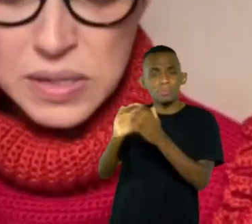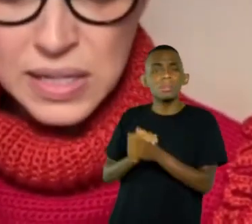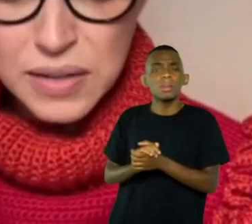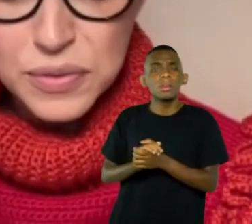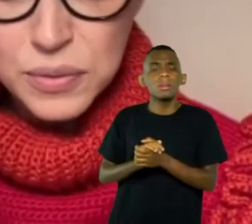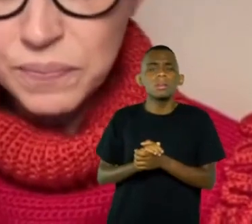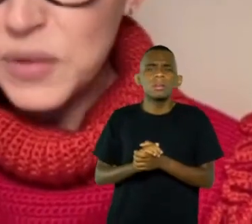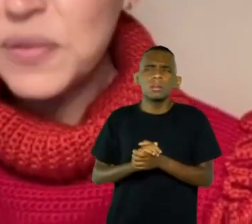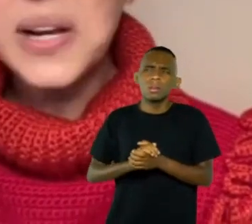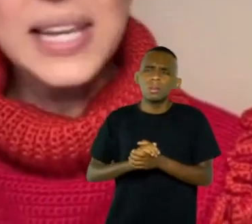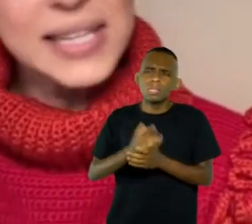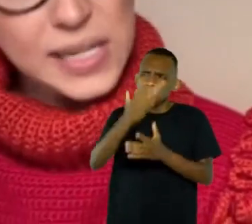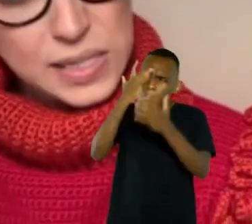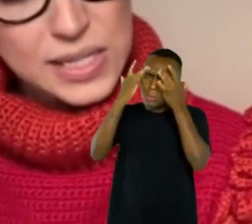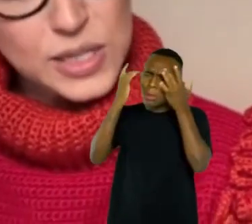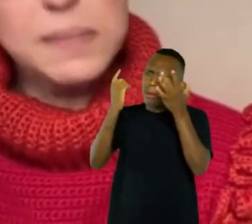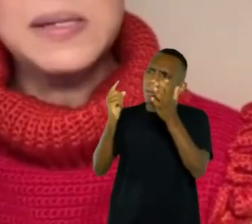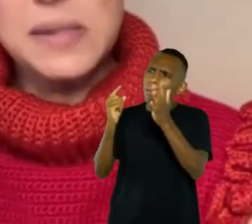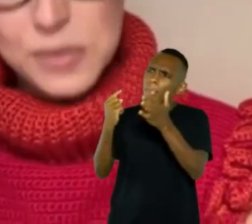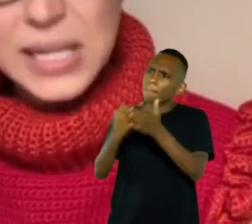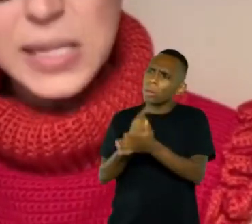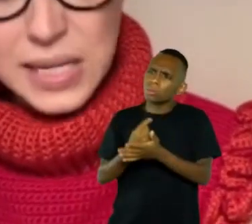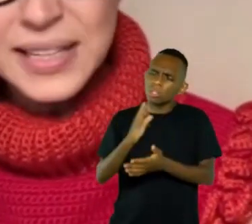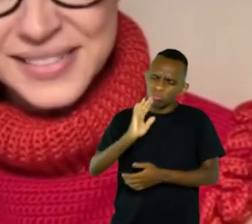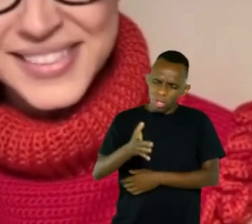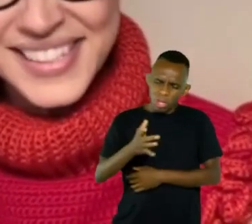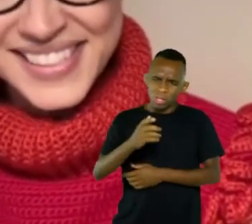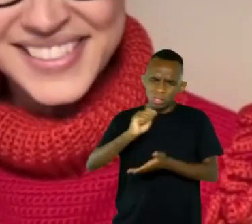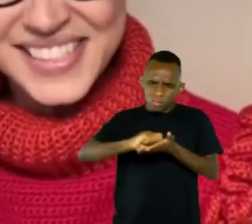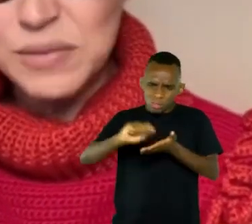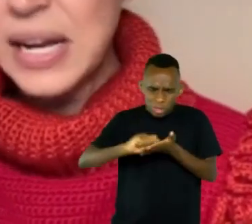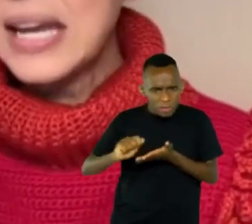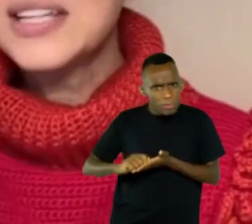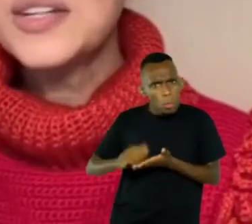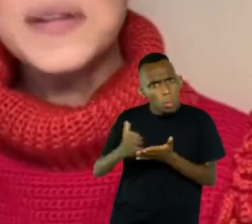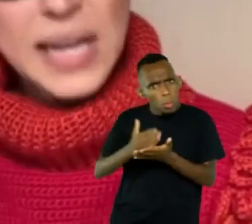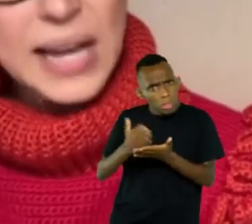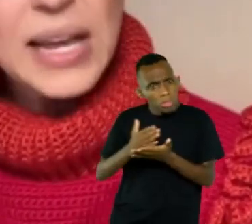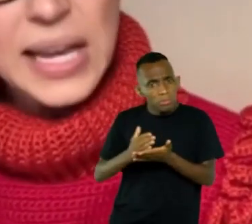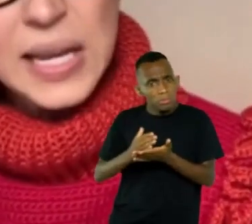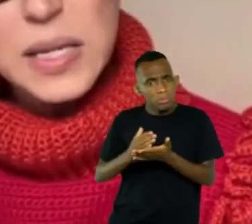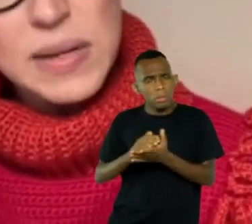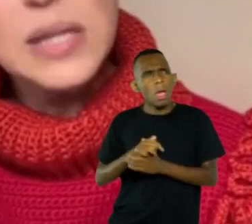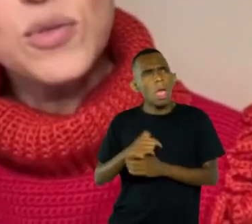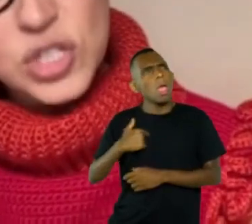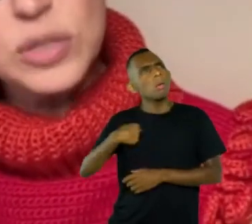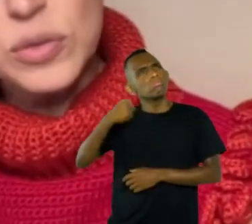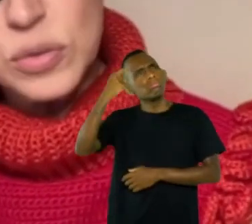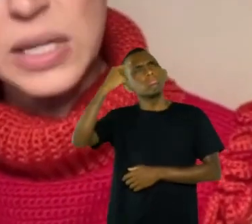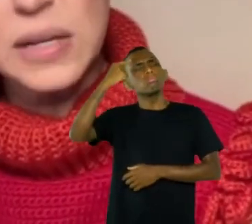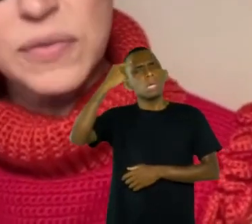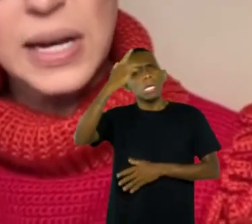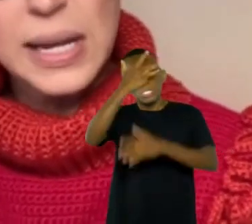já escreveu esse livro? E eu falei, olha que interessante, as pessoas estão interessadas em ler esse livro. Então, eu falei, esse vai